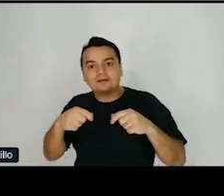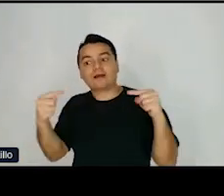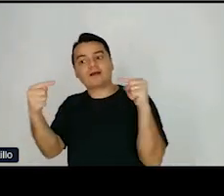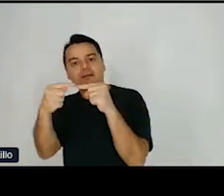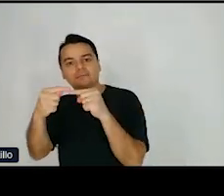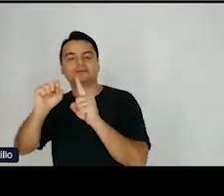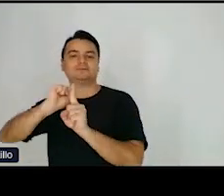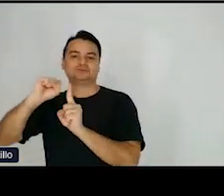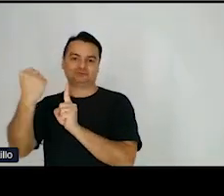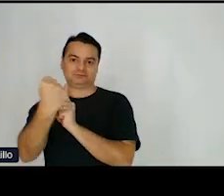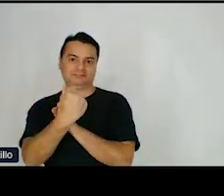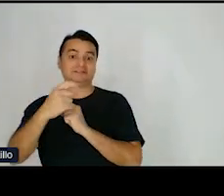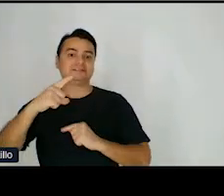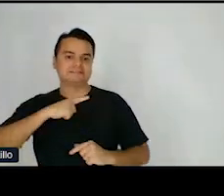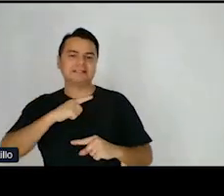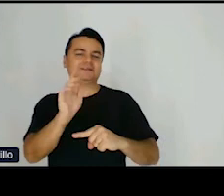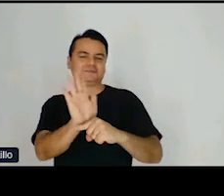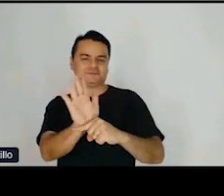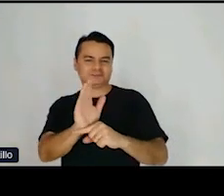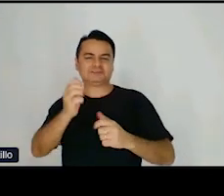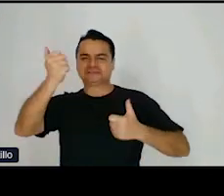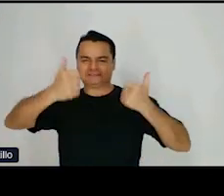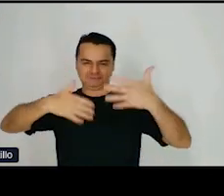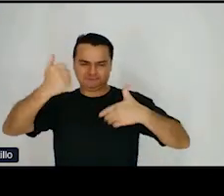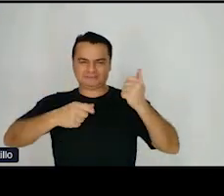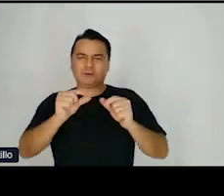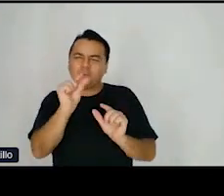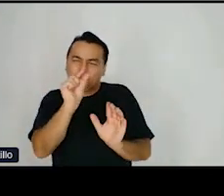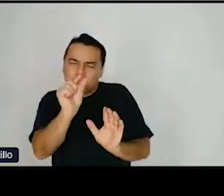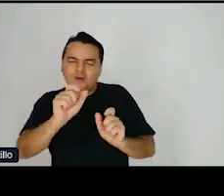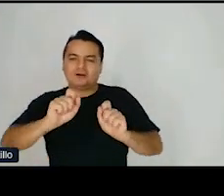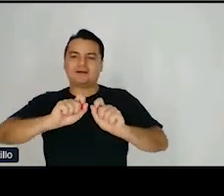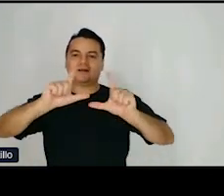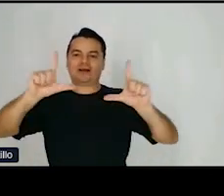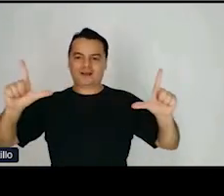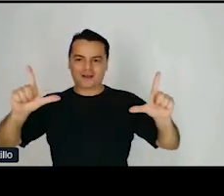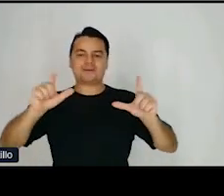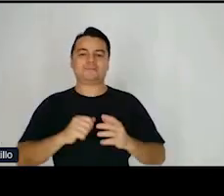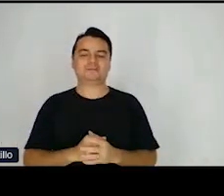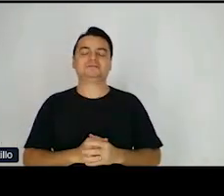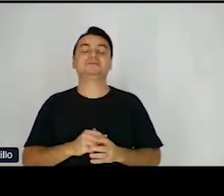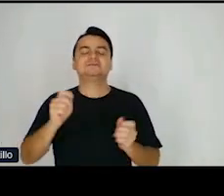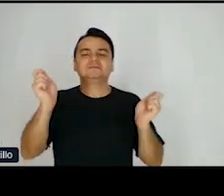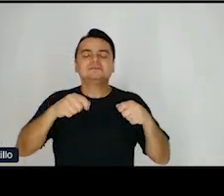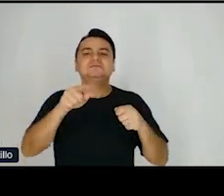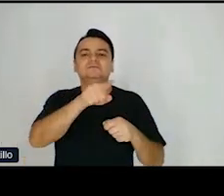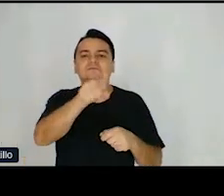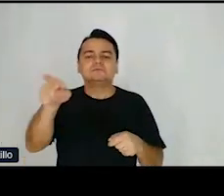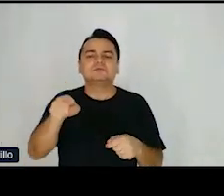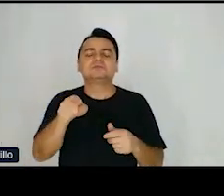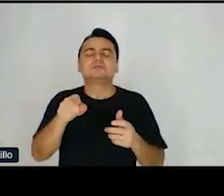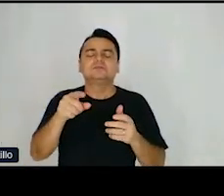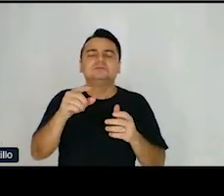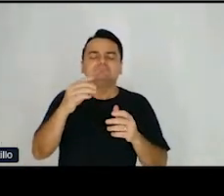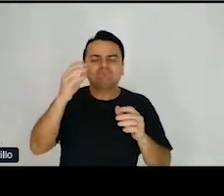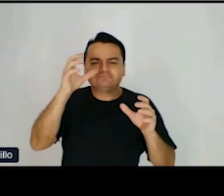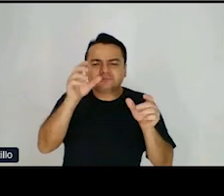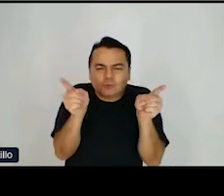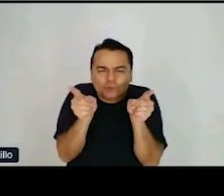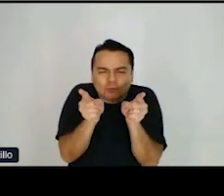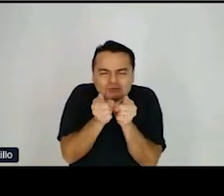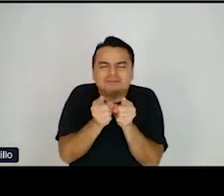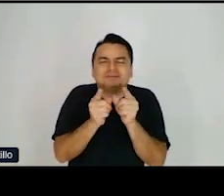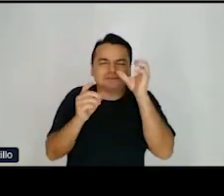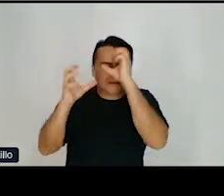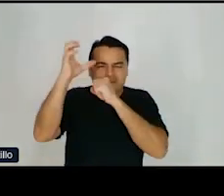poder contar um pouco sobre isso, né? Do que é que a gente acredita. Ele é bem curtinho, mas eu acho que vale super a pena. Deixa eu colocar aqui